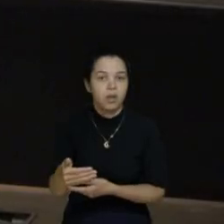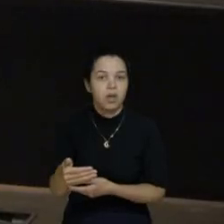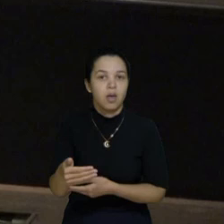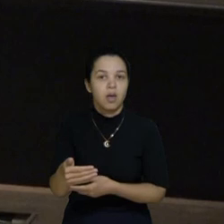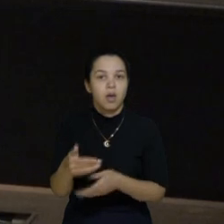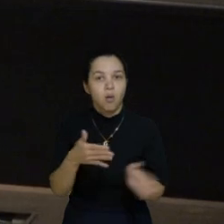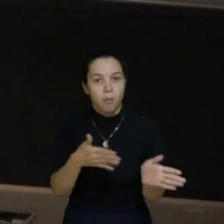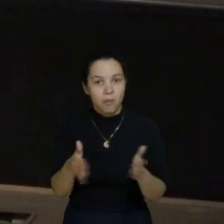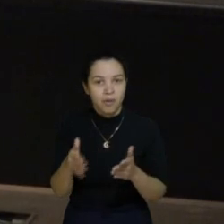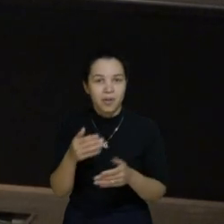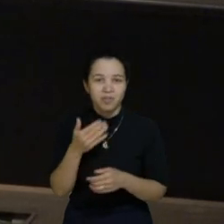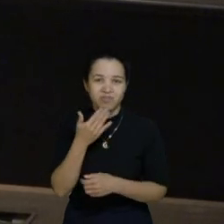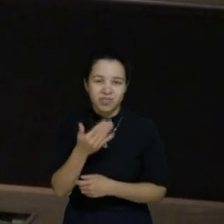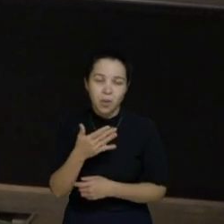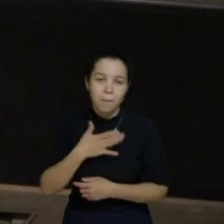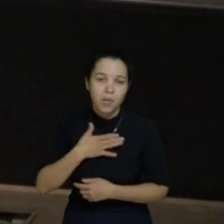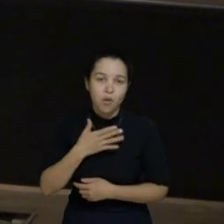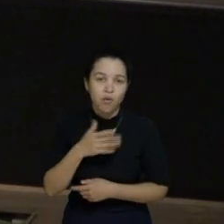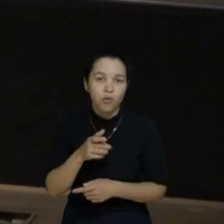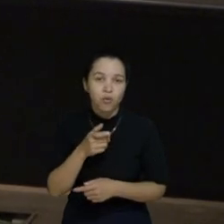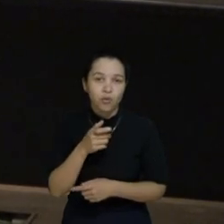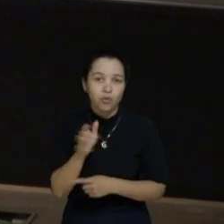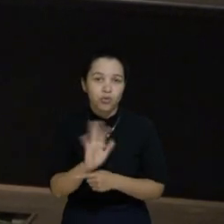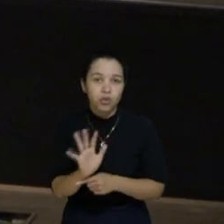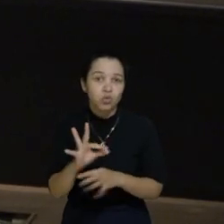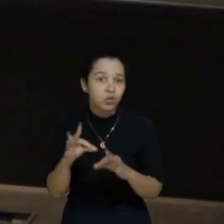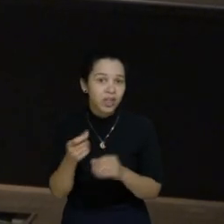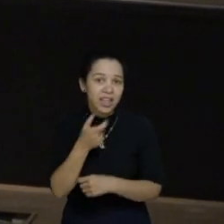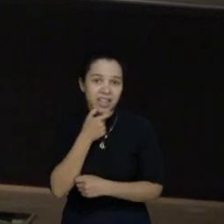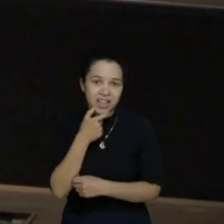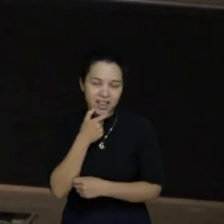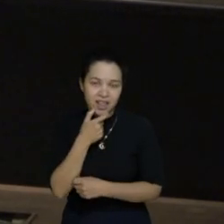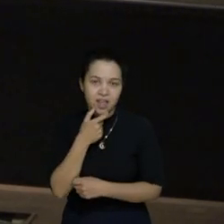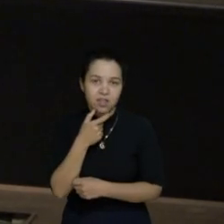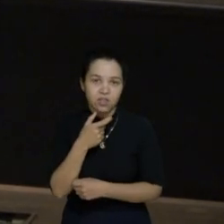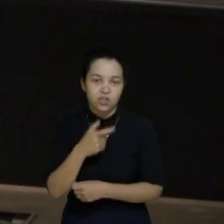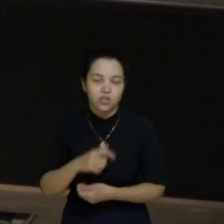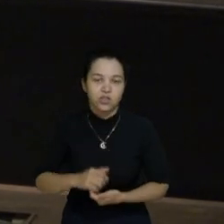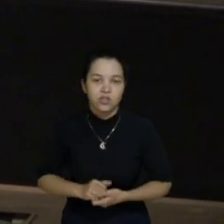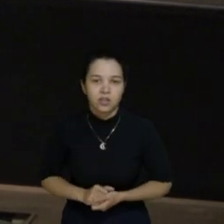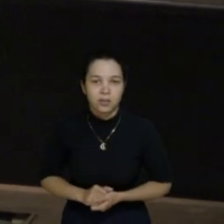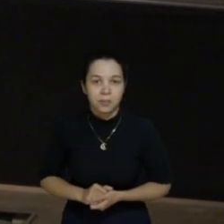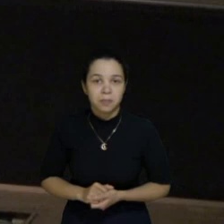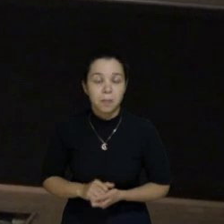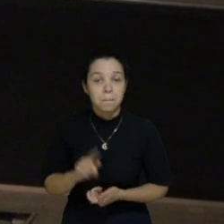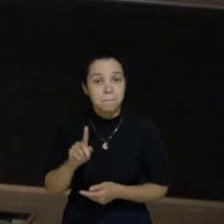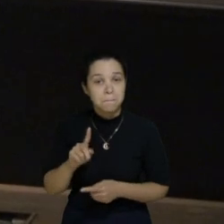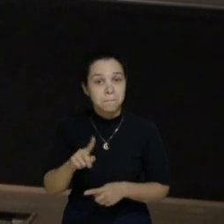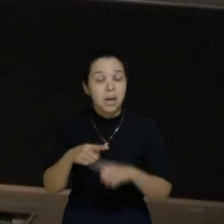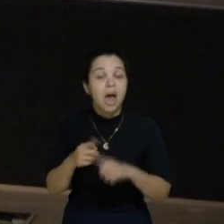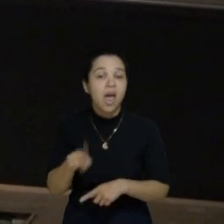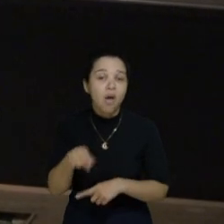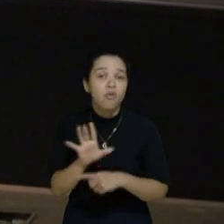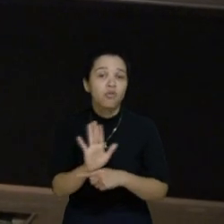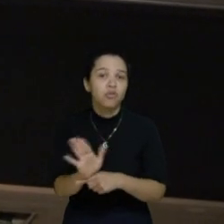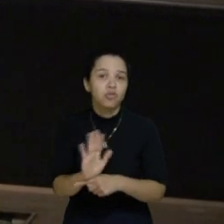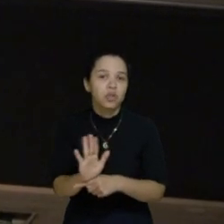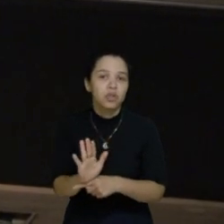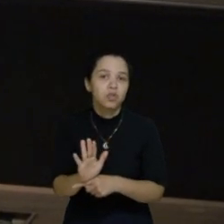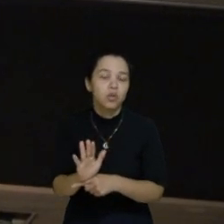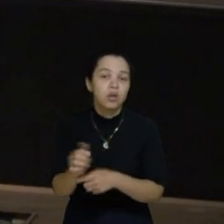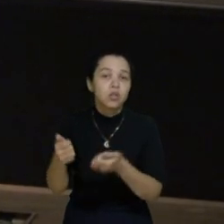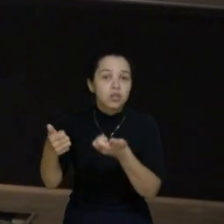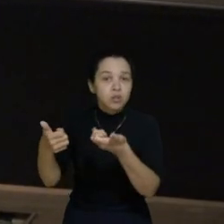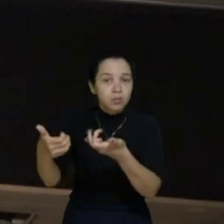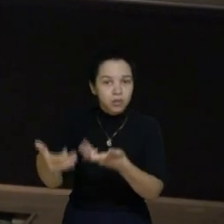de referência estão todos em inglês mas todos estão traduzidos eh mas é um vídeo que dá o lugar de fala a quem